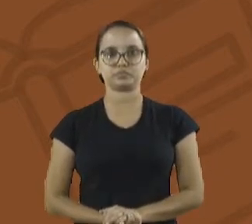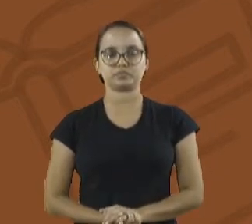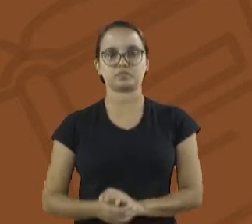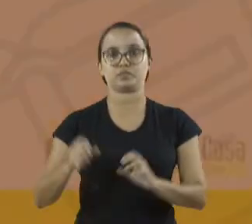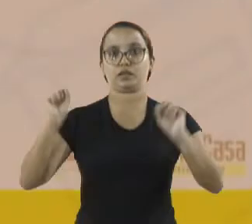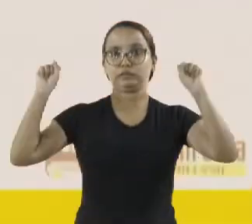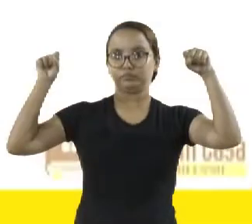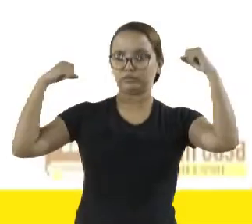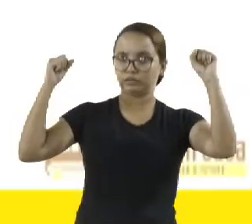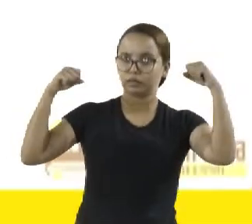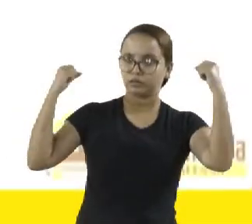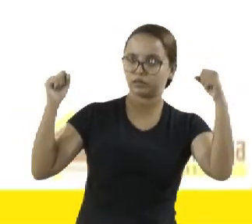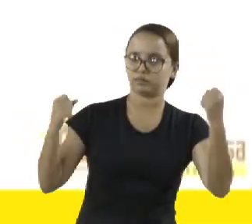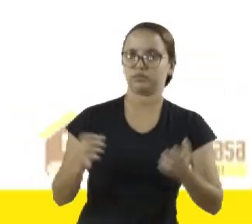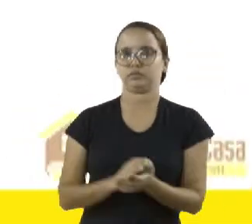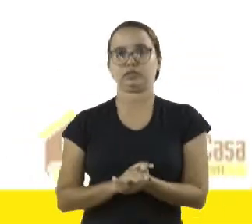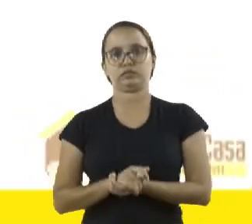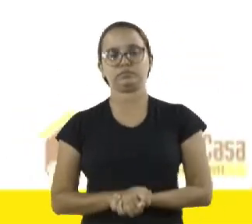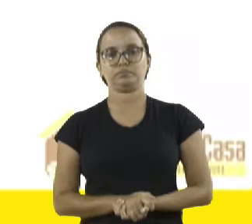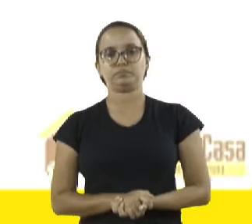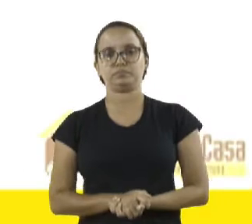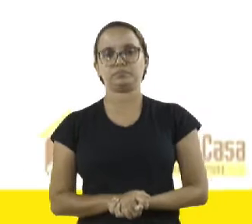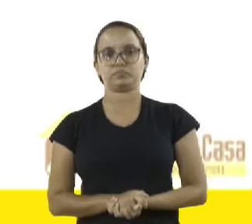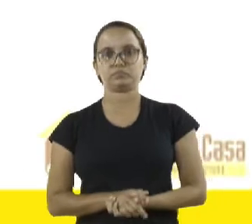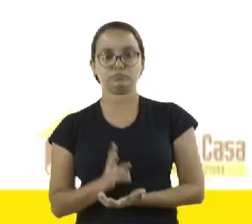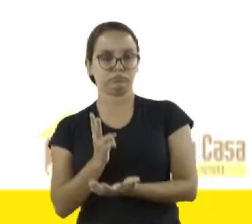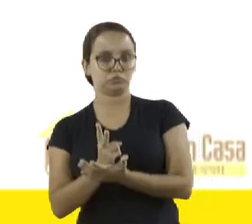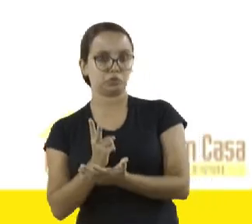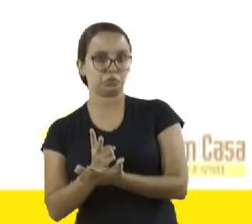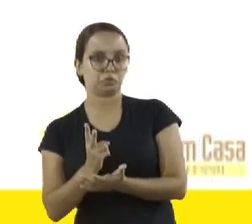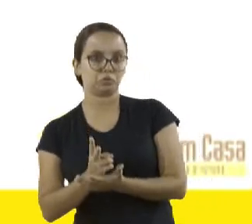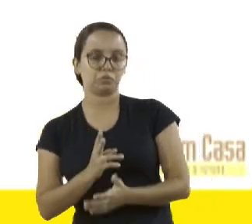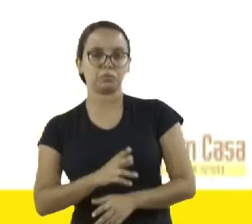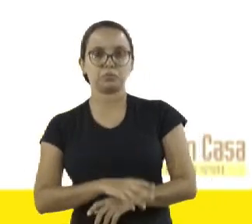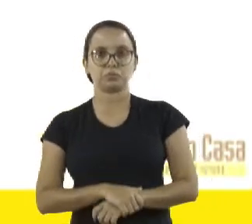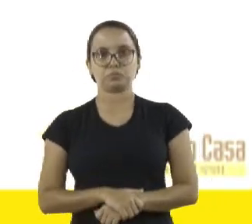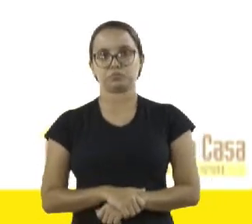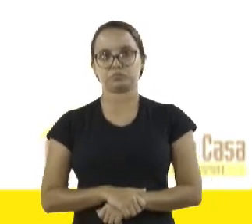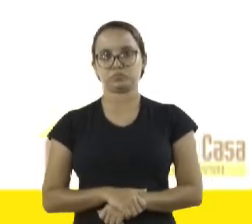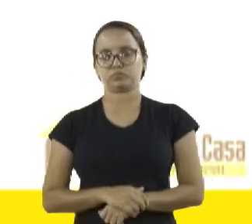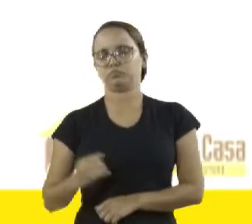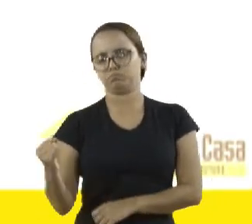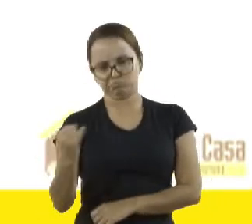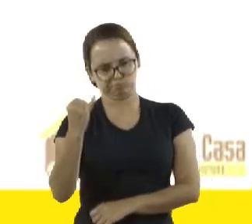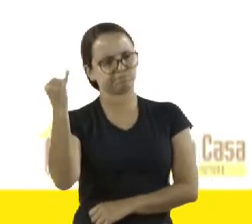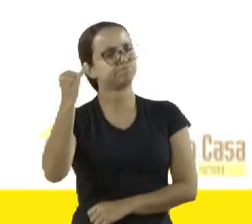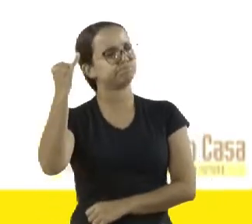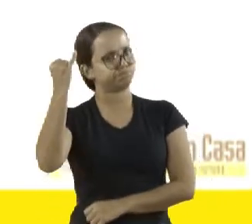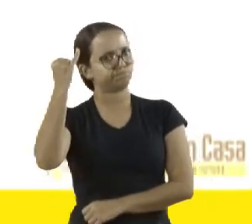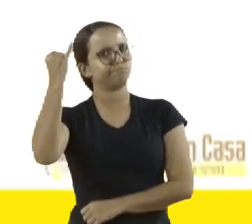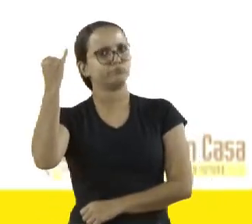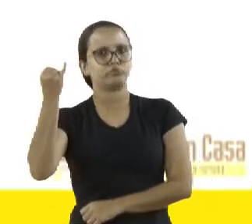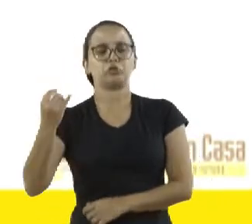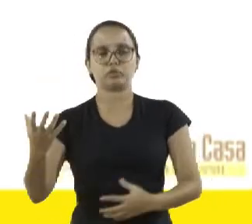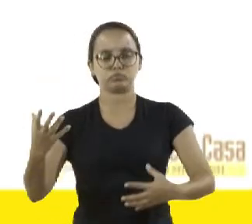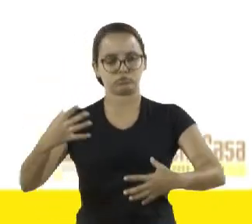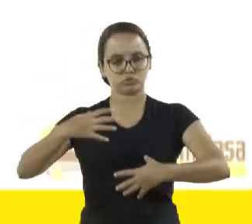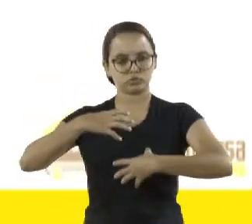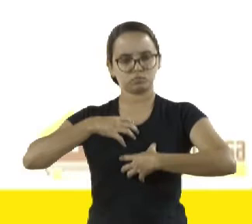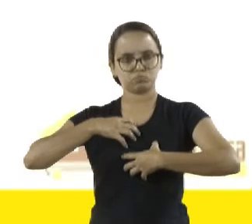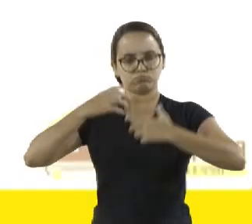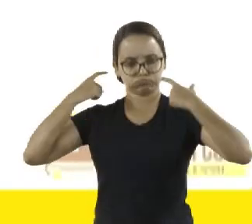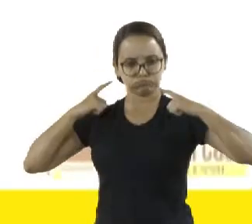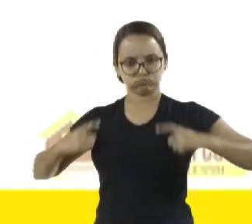atividade física é o que a gente vai tratar, de certa forma, ela é primordial para que o nosso corpo trabalhe